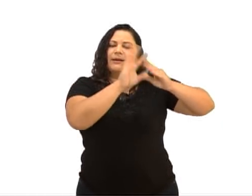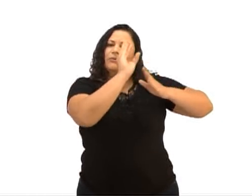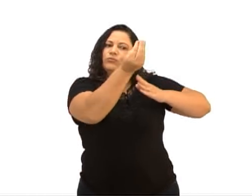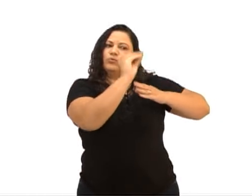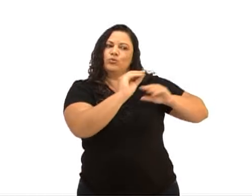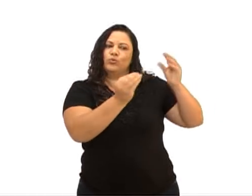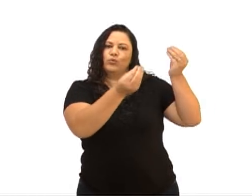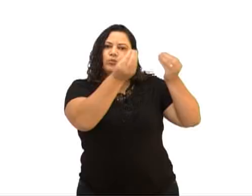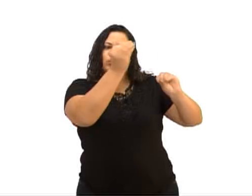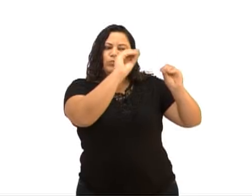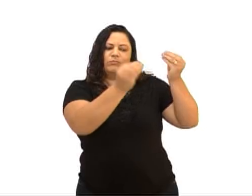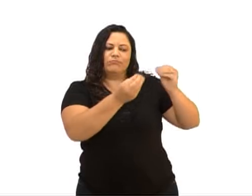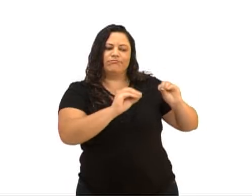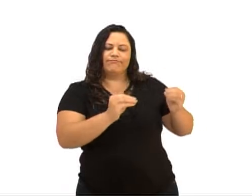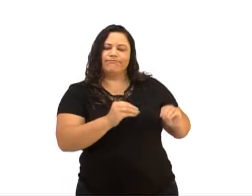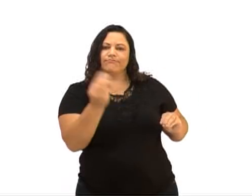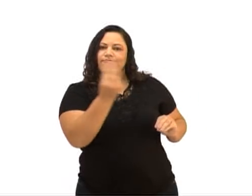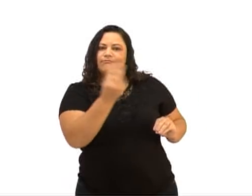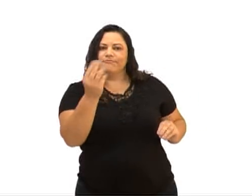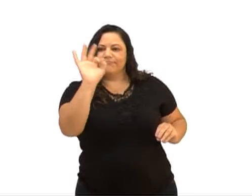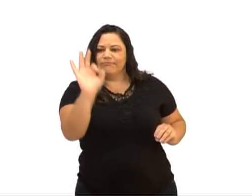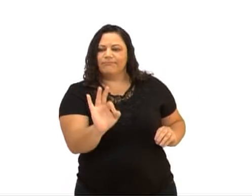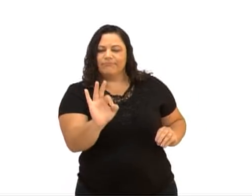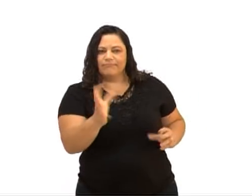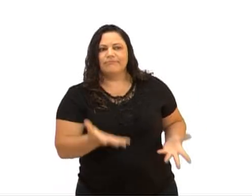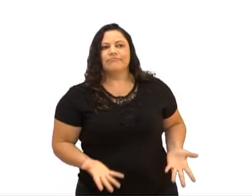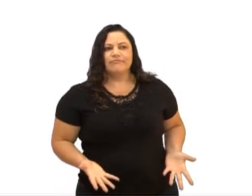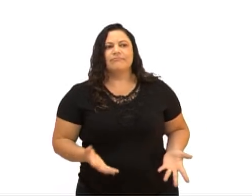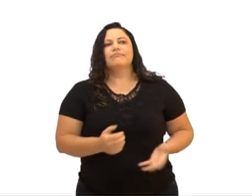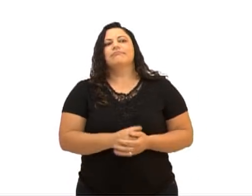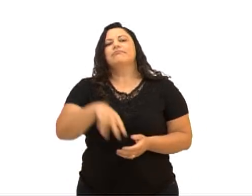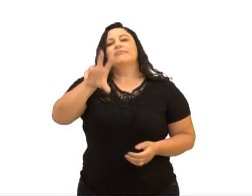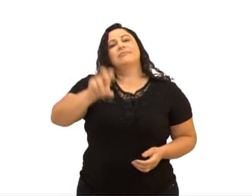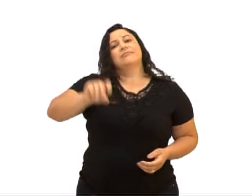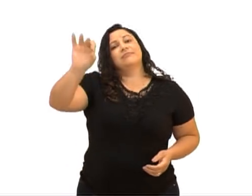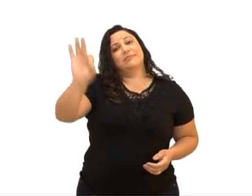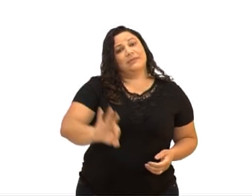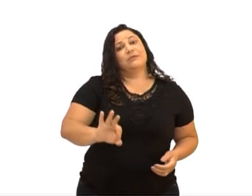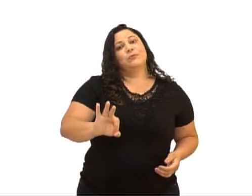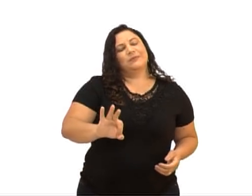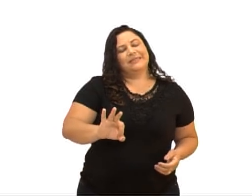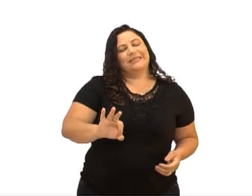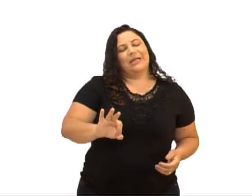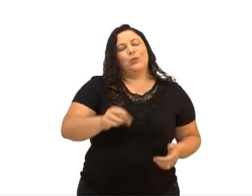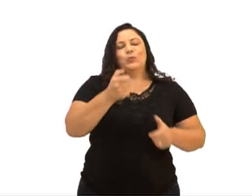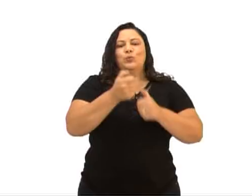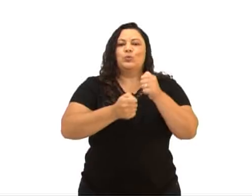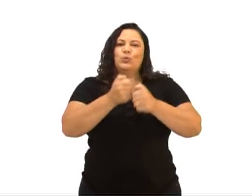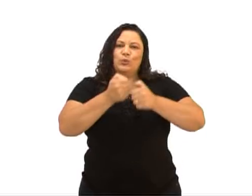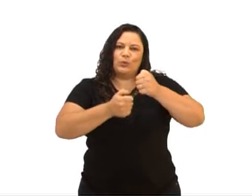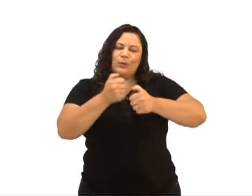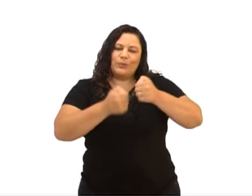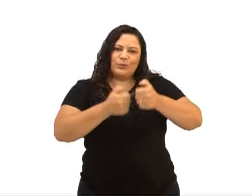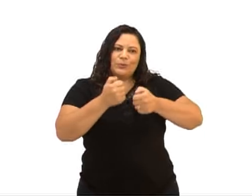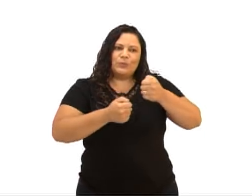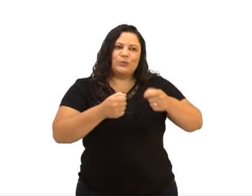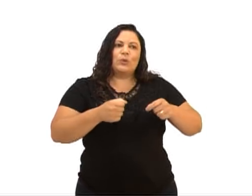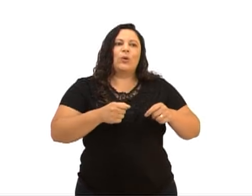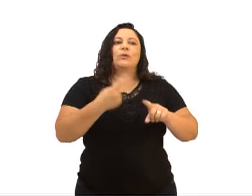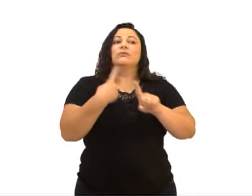33% corresponde a séries. E aqui, 50% corresponde aos jogos. Lembram o porquê?